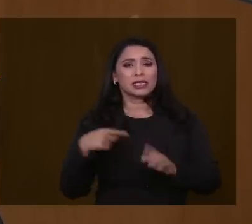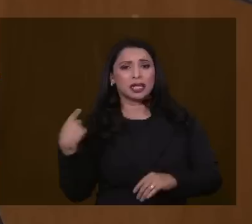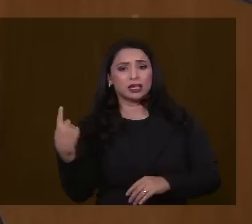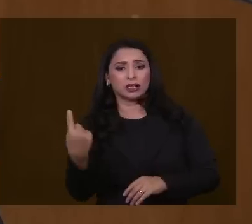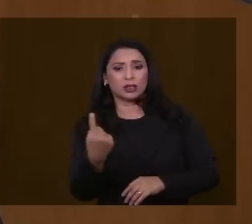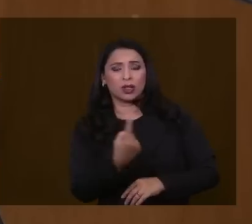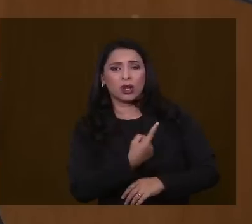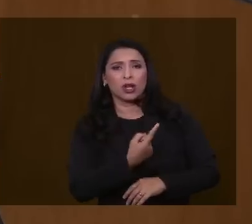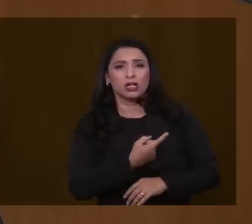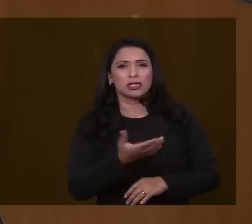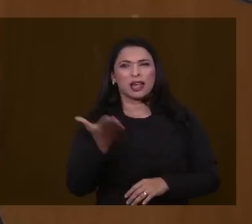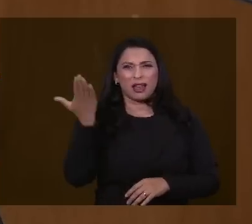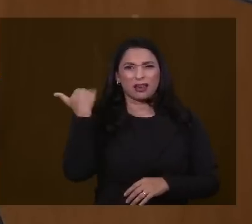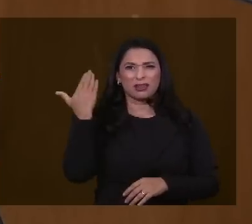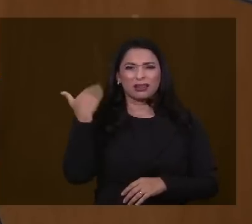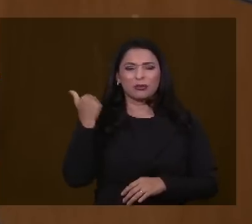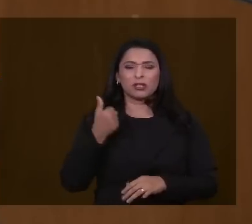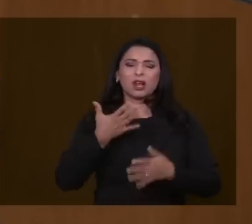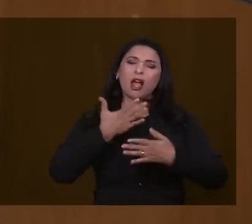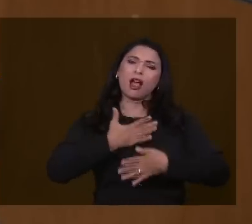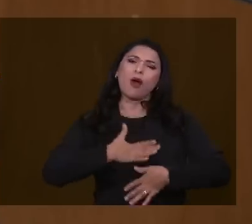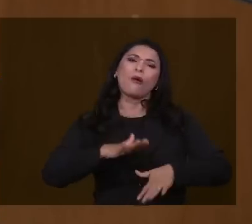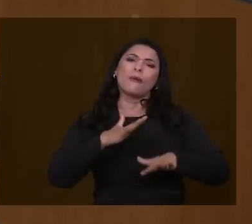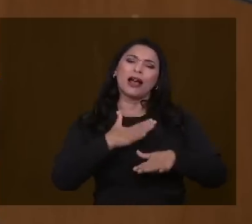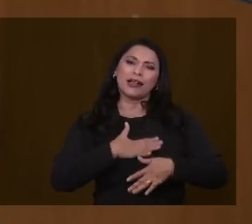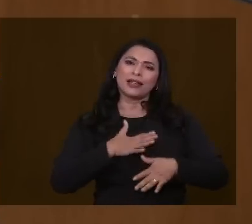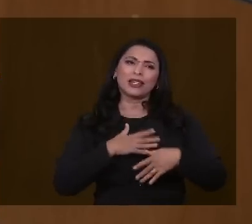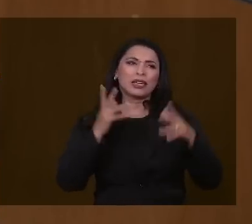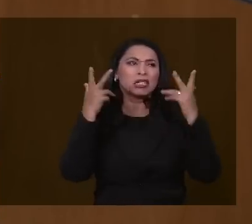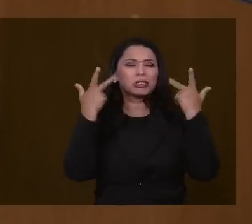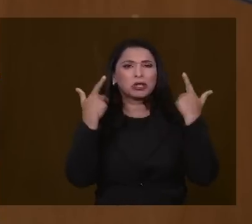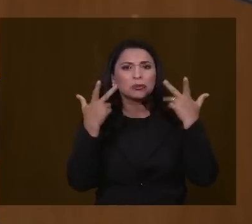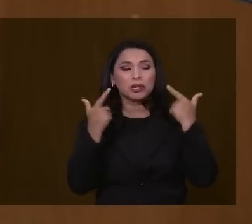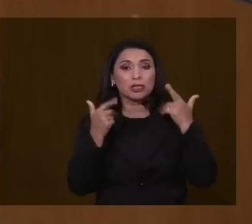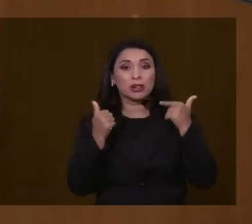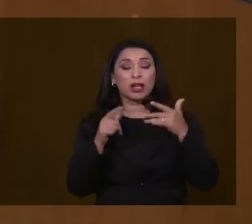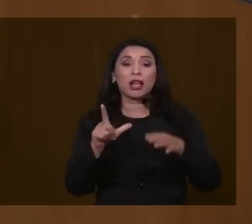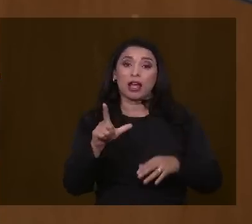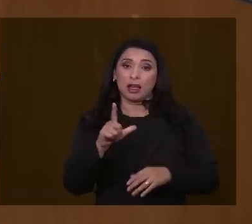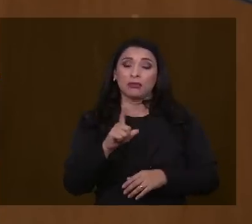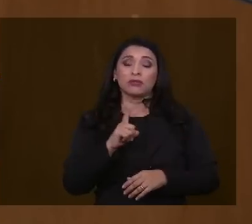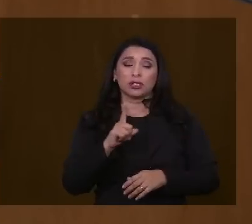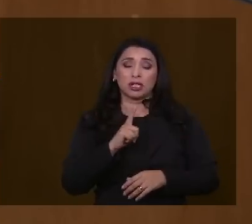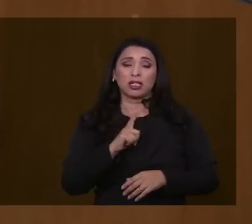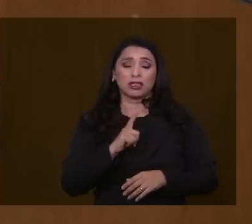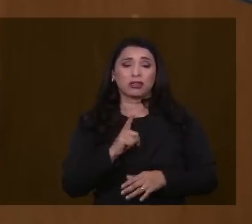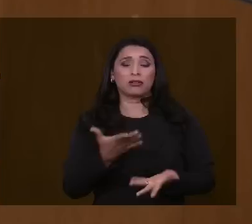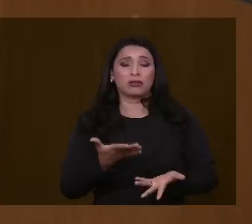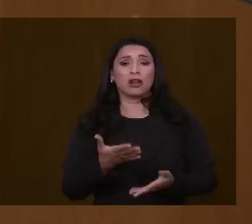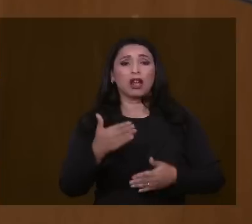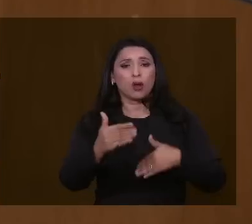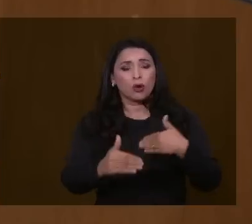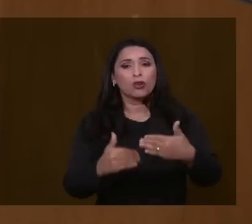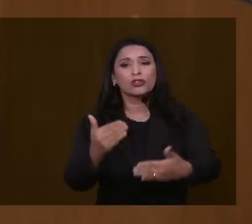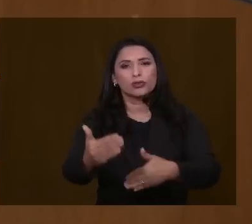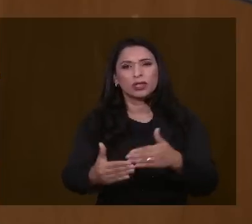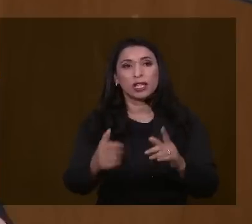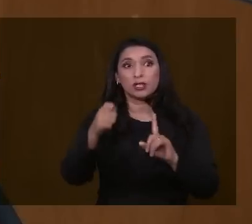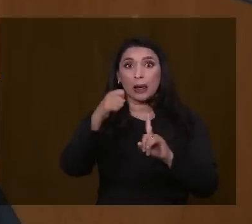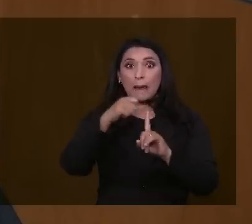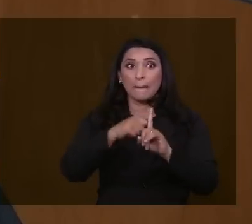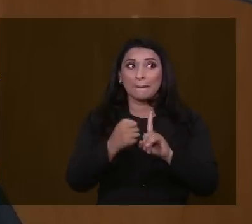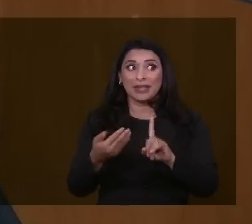de calmaria e normalidade, essa continuidade era um dado. Meses atrás, era por